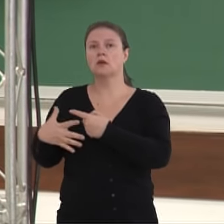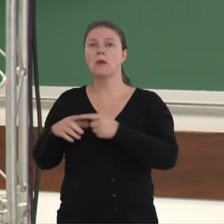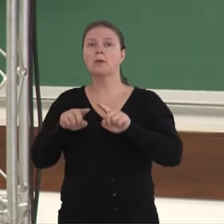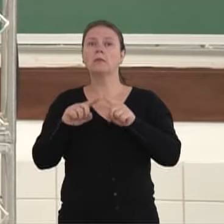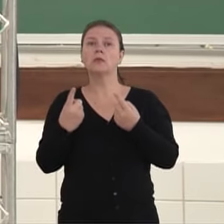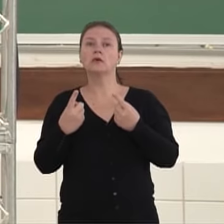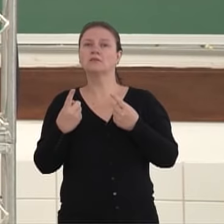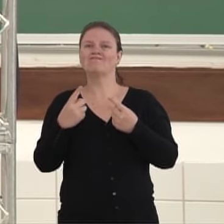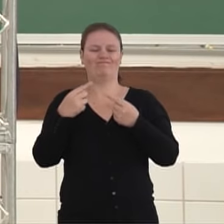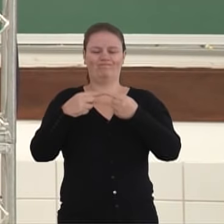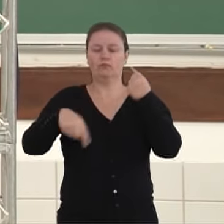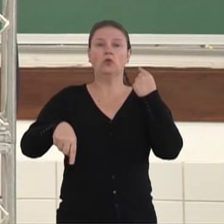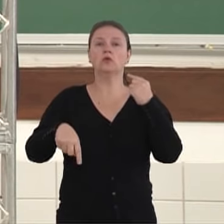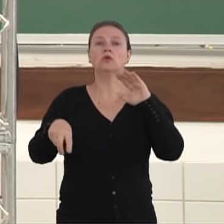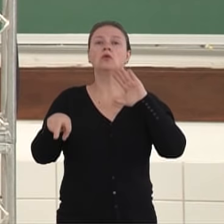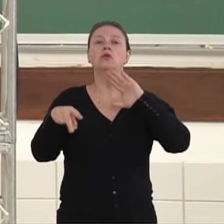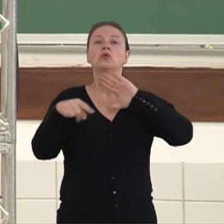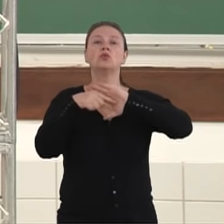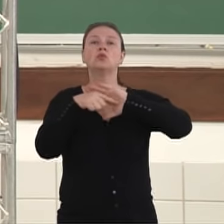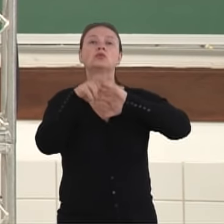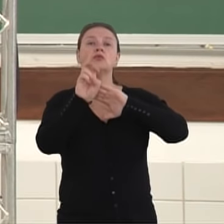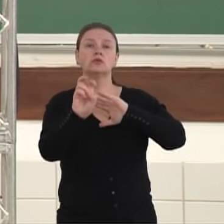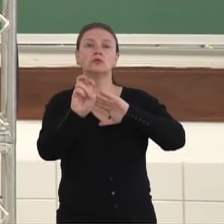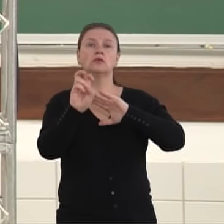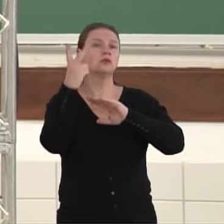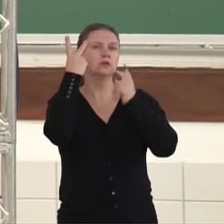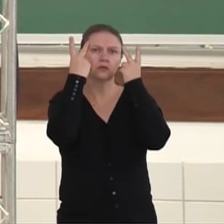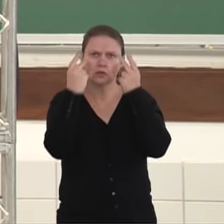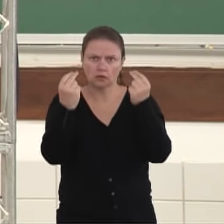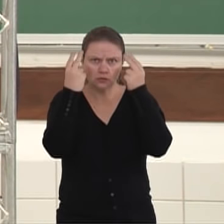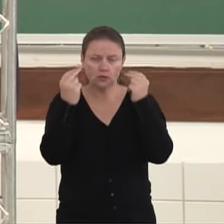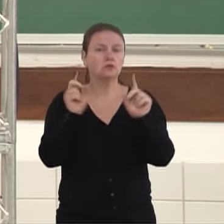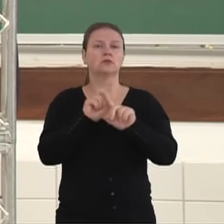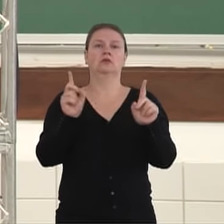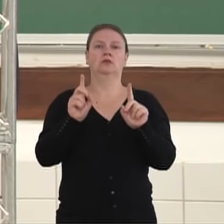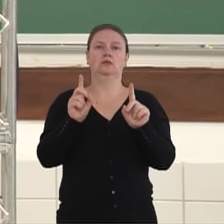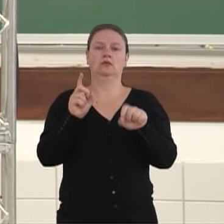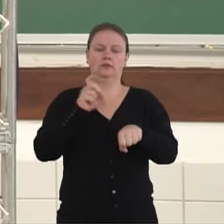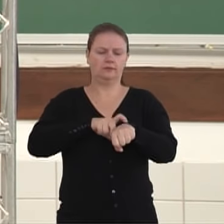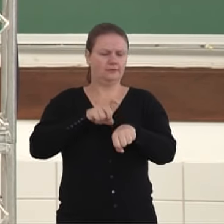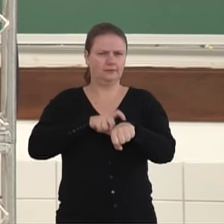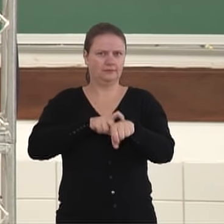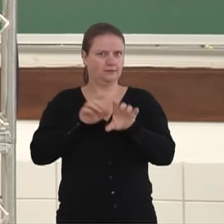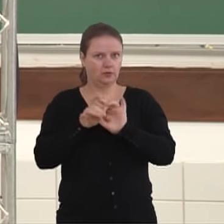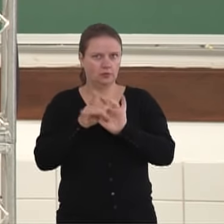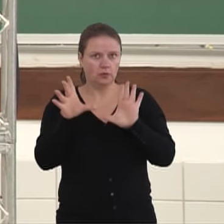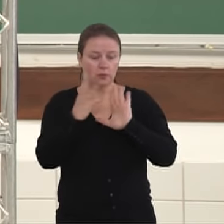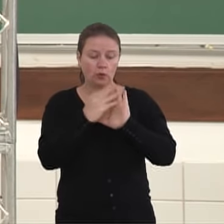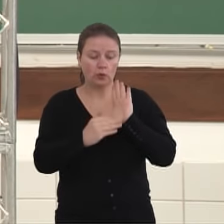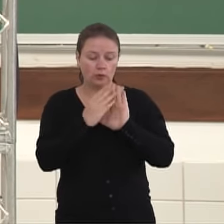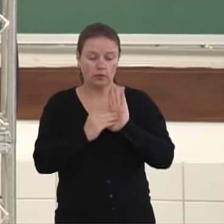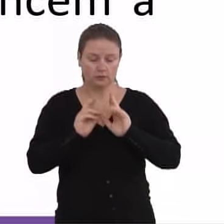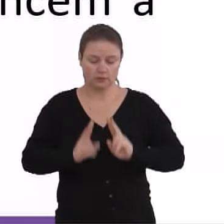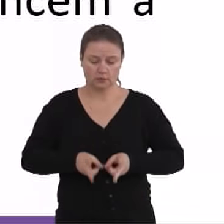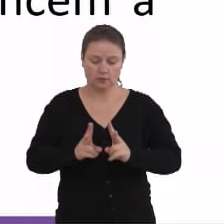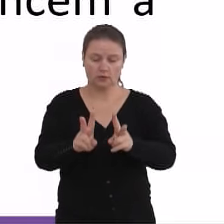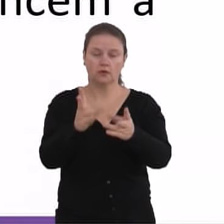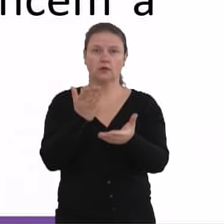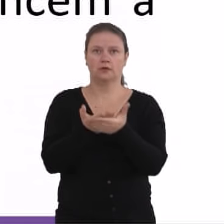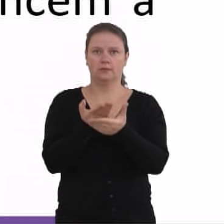dos números naturais. Eu vou dar um tempo para vocês copiarem para poder dar continuidade à nossa aula.